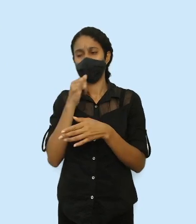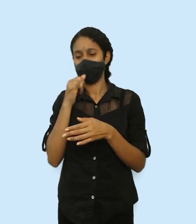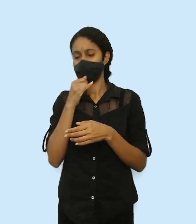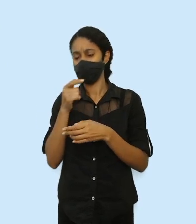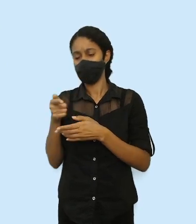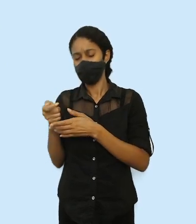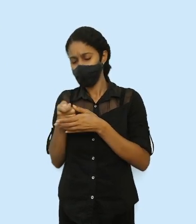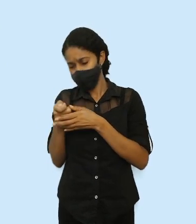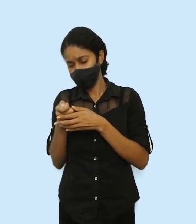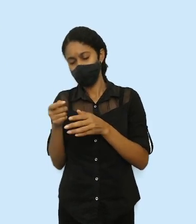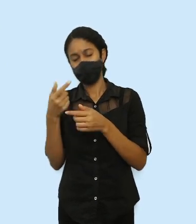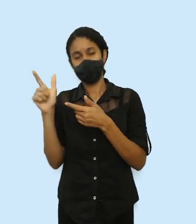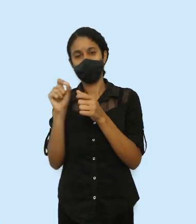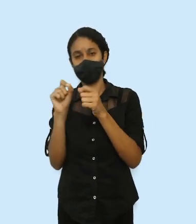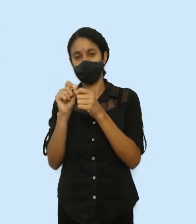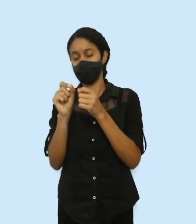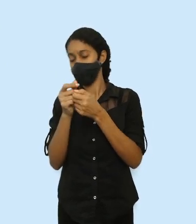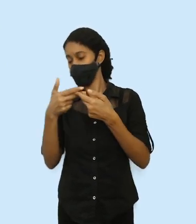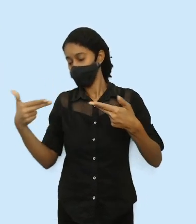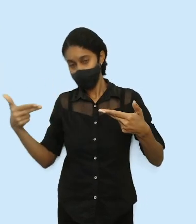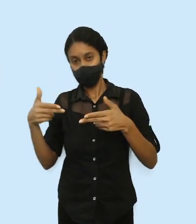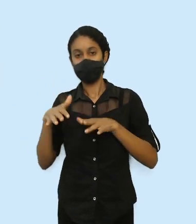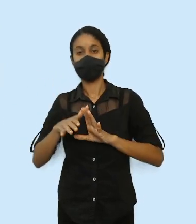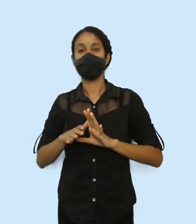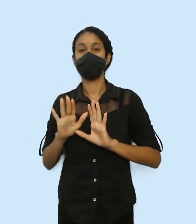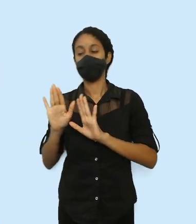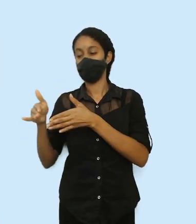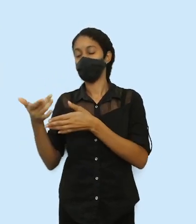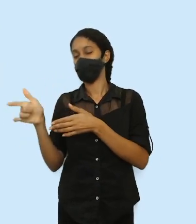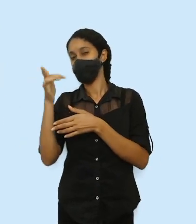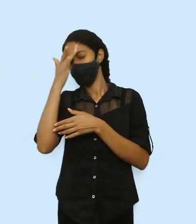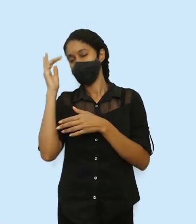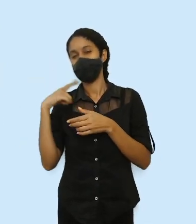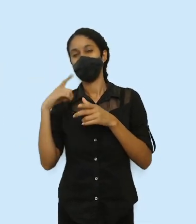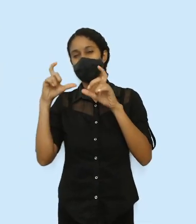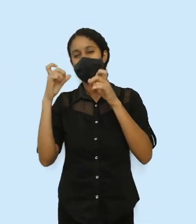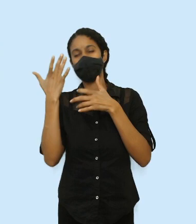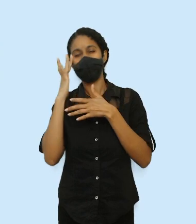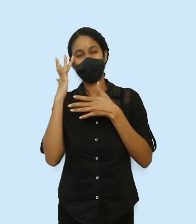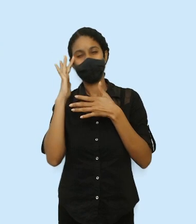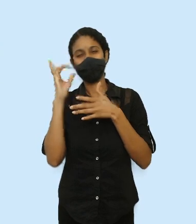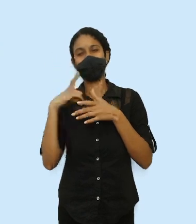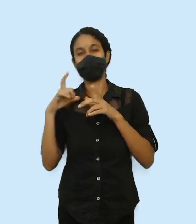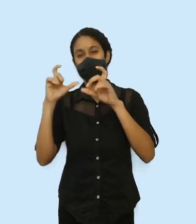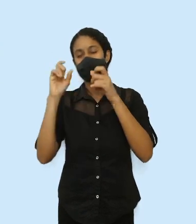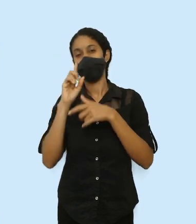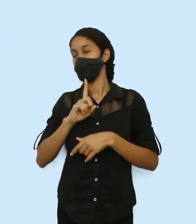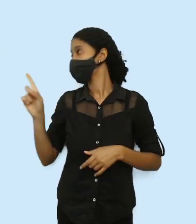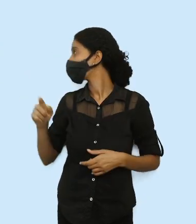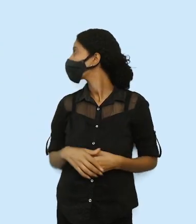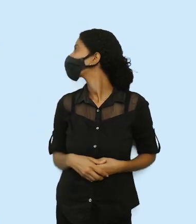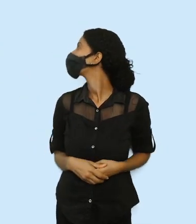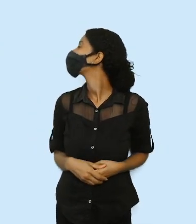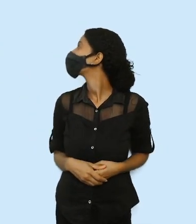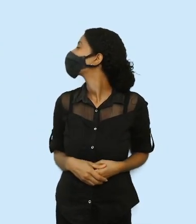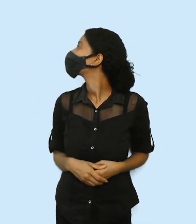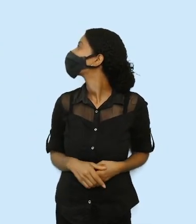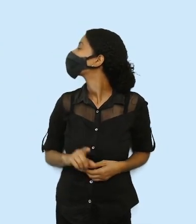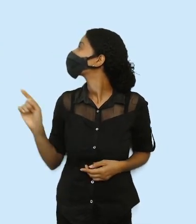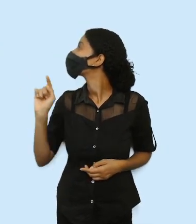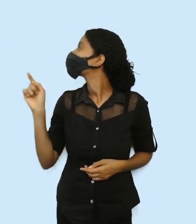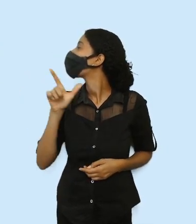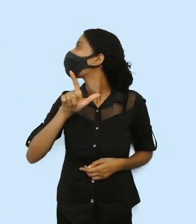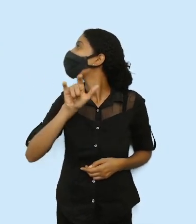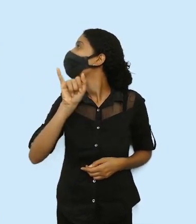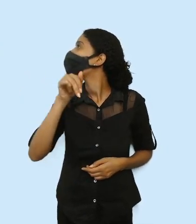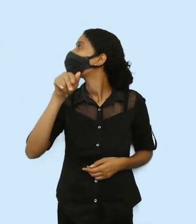vai passar para uma outra pessoa que vai ter uma outra função. Tem foto, acho que tem foto para a gente refletir. Olha aí, ó, o que é a linha de montagem,